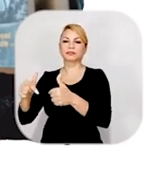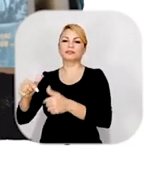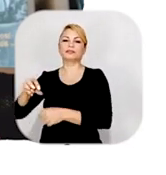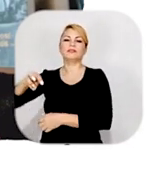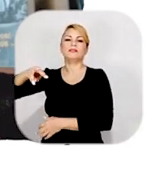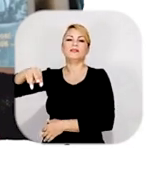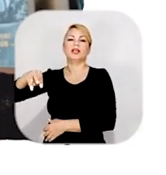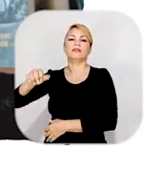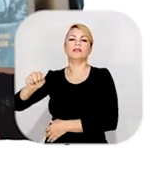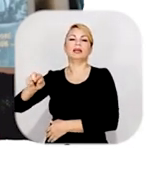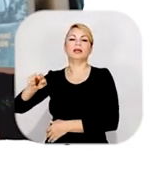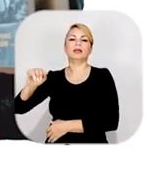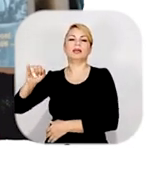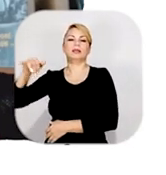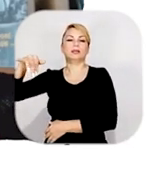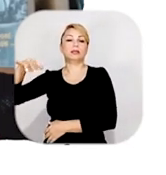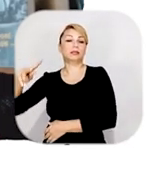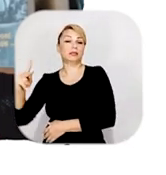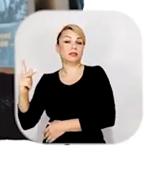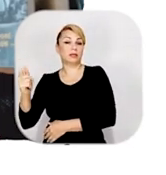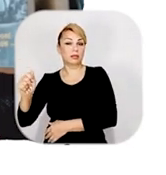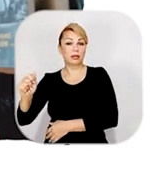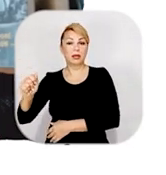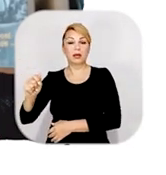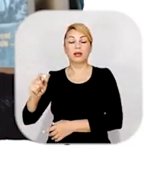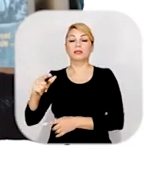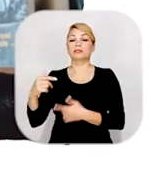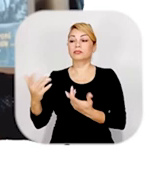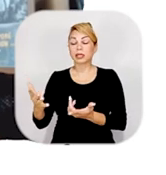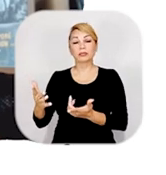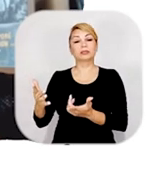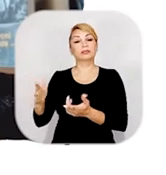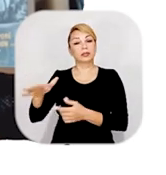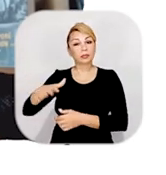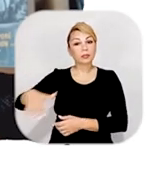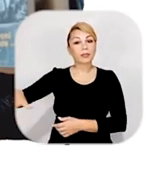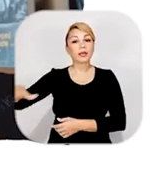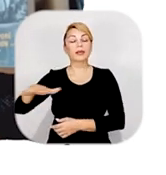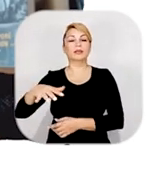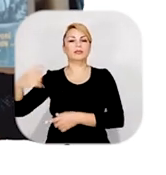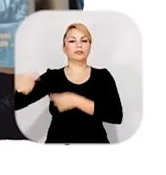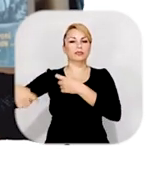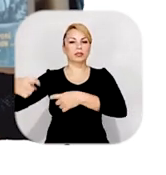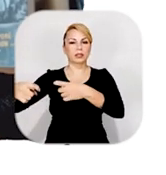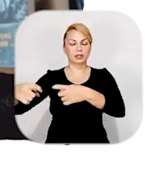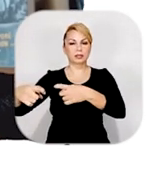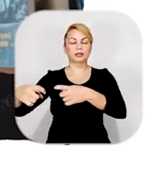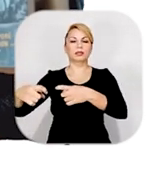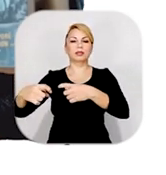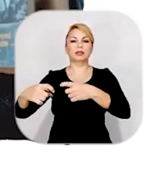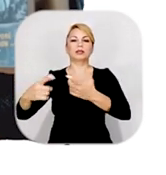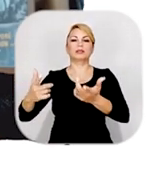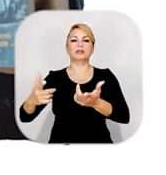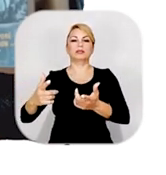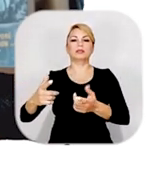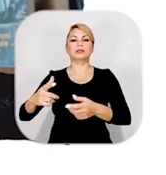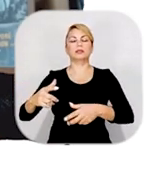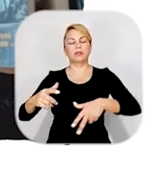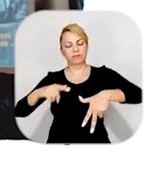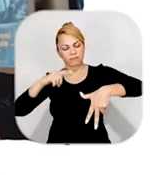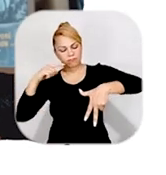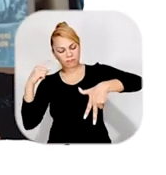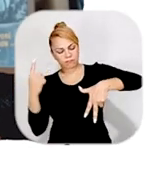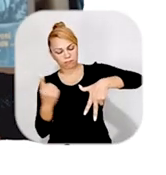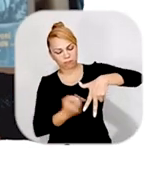guerra, mas num exercício de guerra, ele recebeu um golpe na perna, na batata da